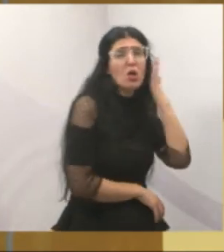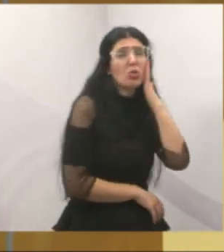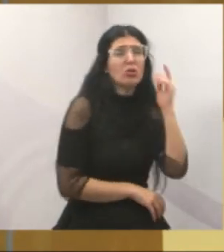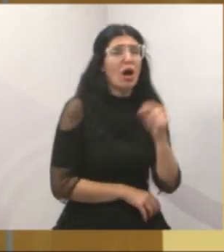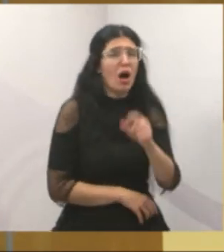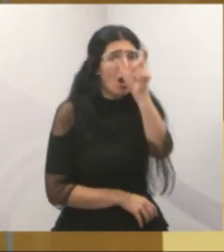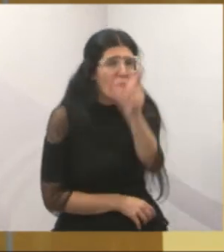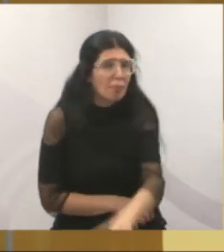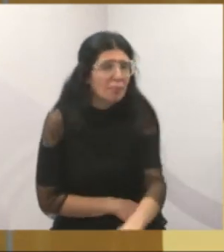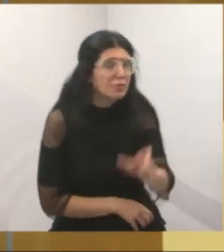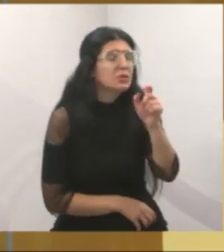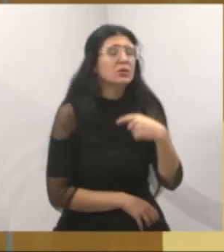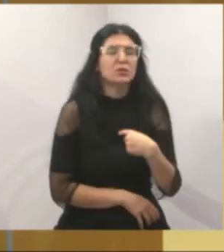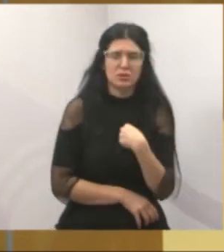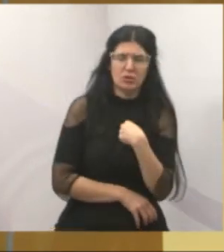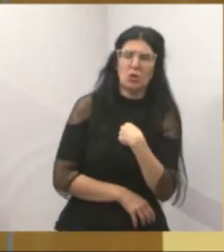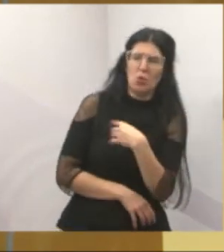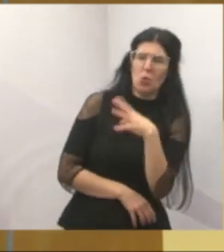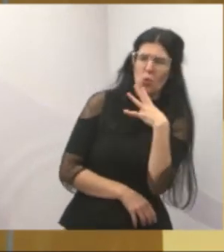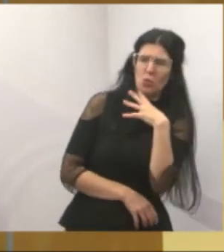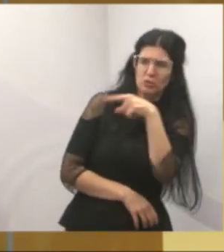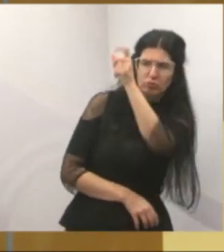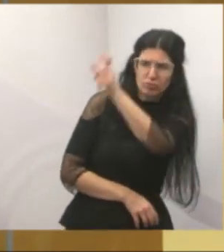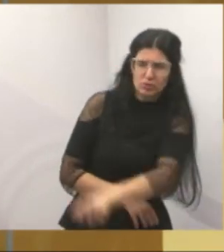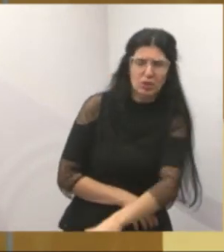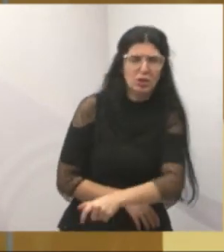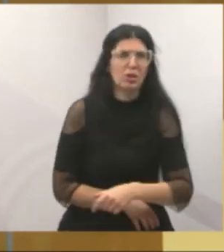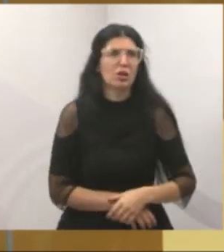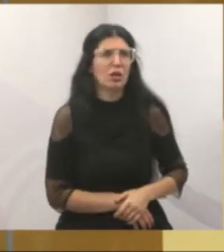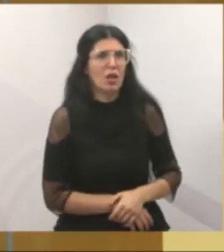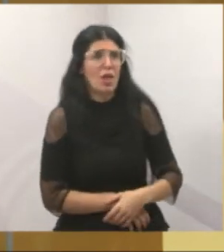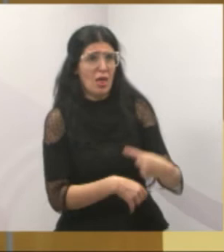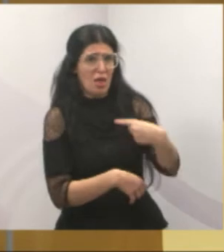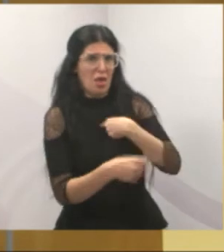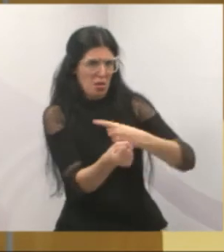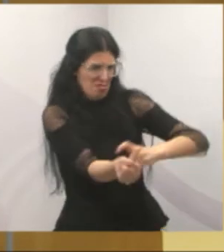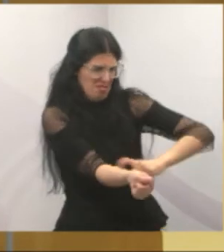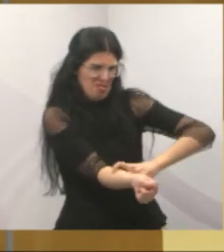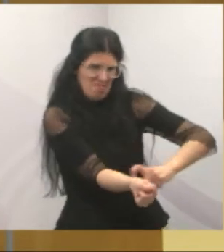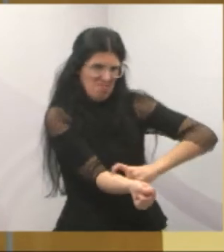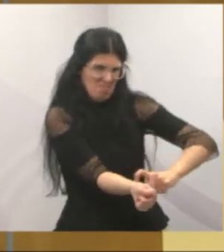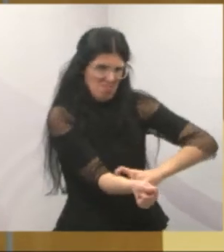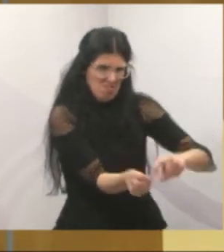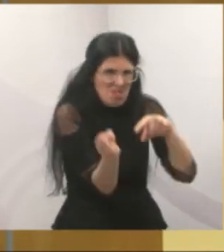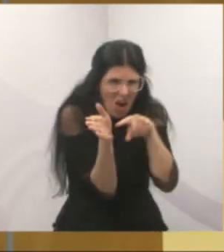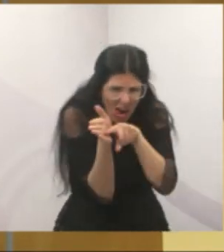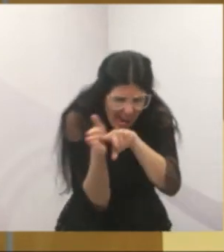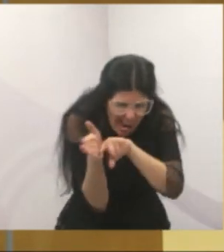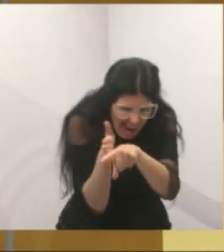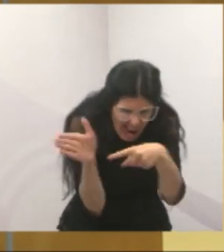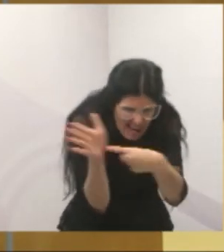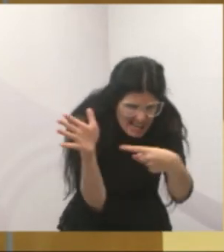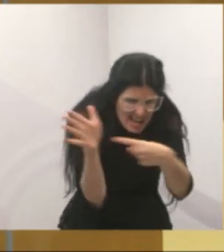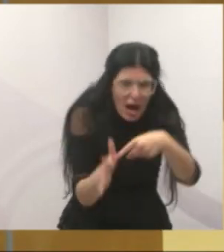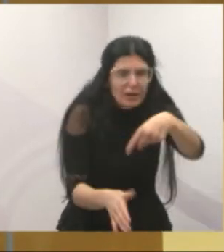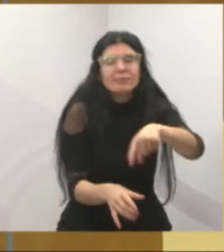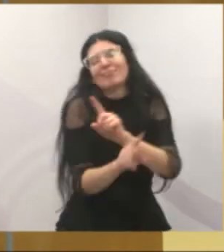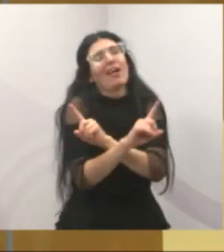que em momento algum eu me insurgi ou fiquei nervoso com as investigações que o senhor procedeu nessa